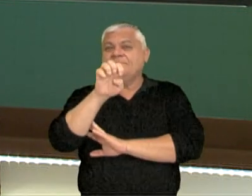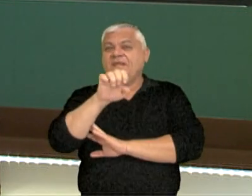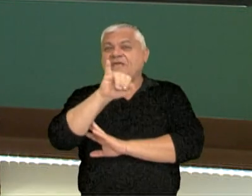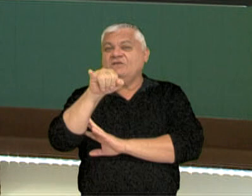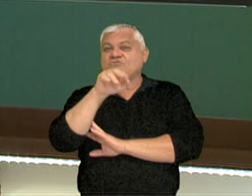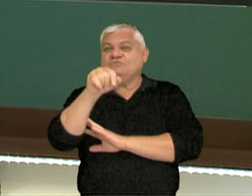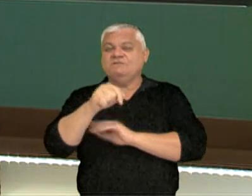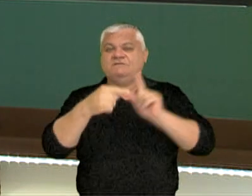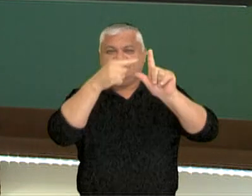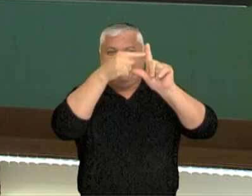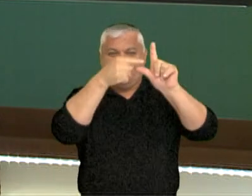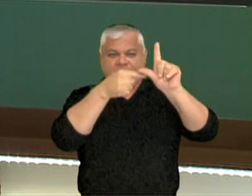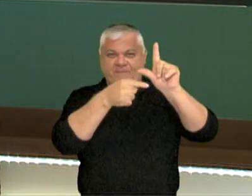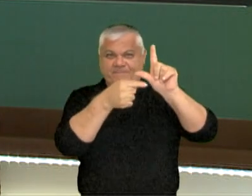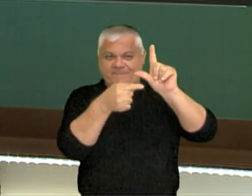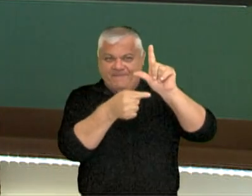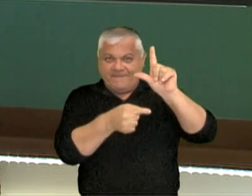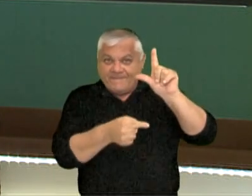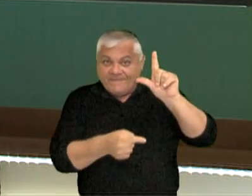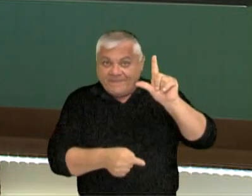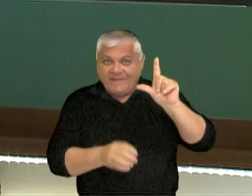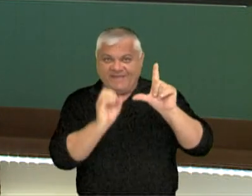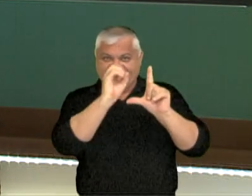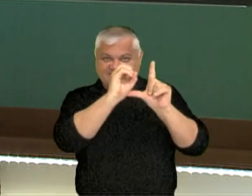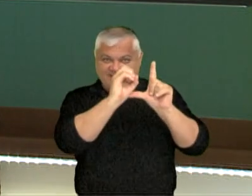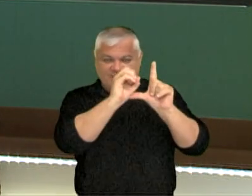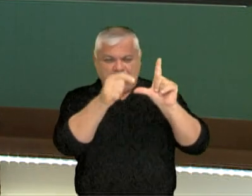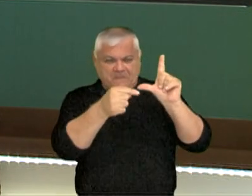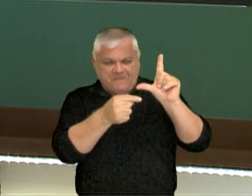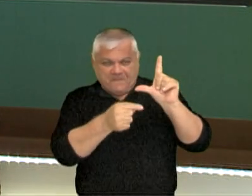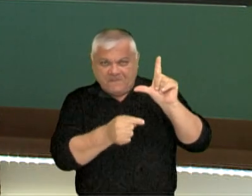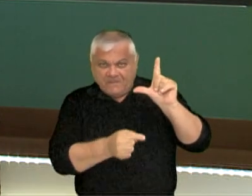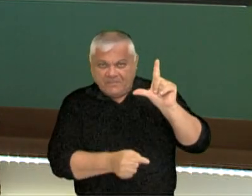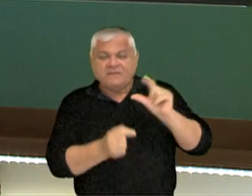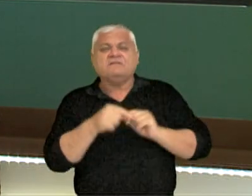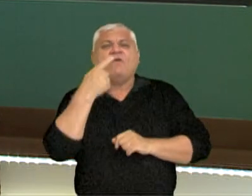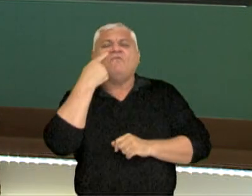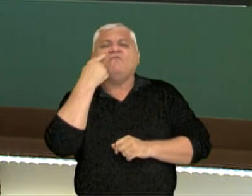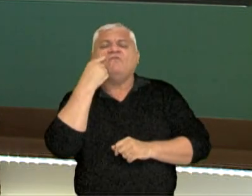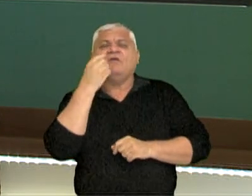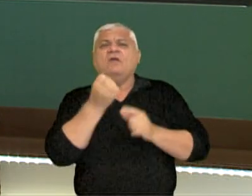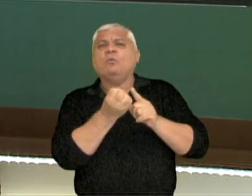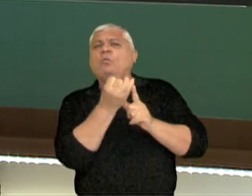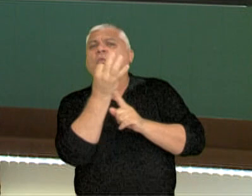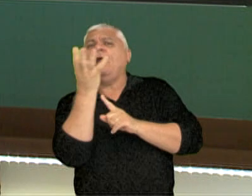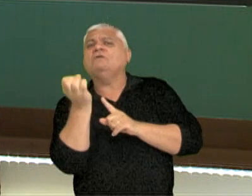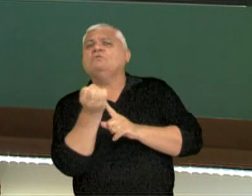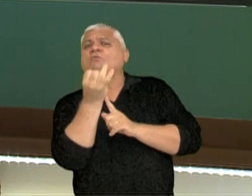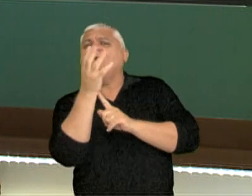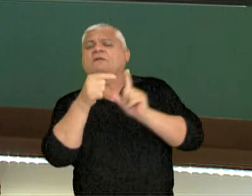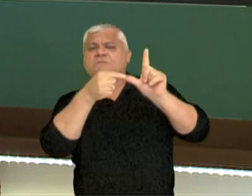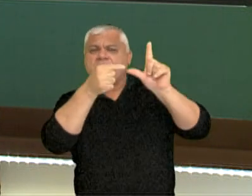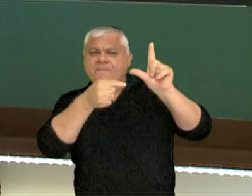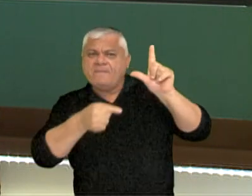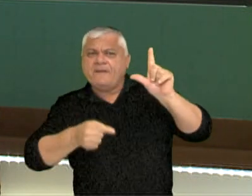de zero, né? Então, nós vamos analisar aqui todos os valores que estão abaixo de